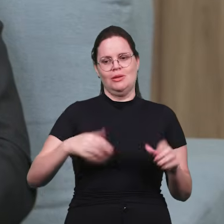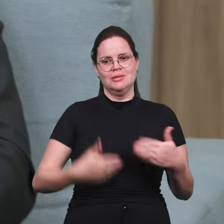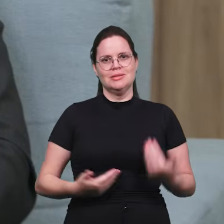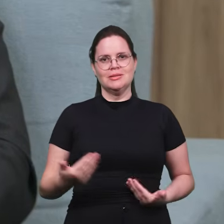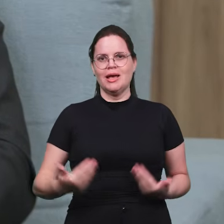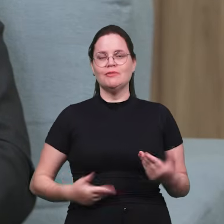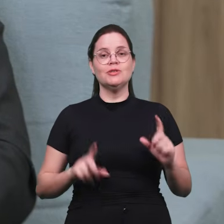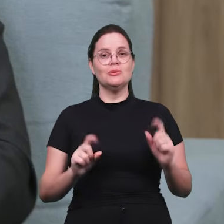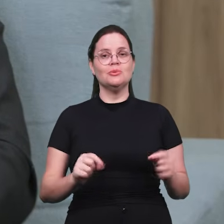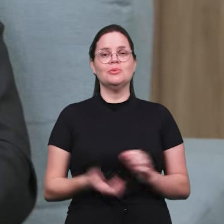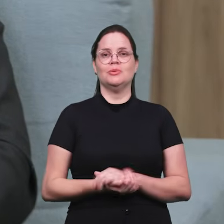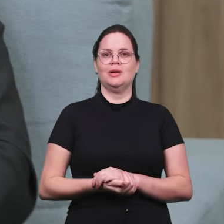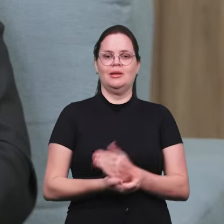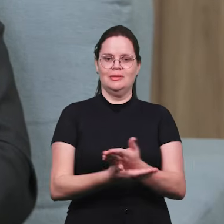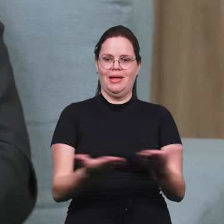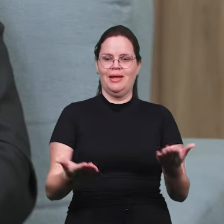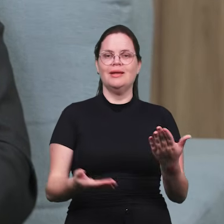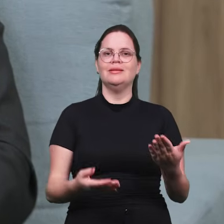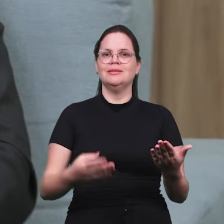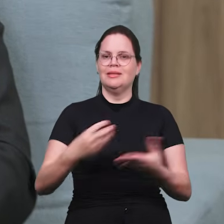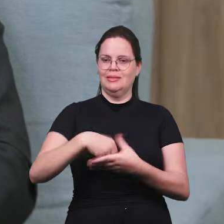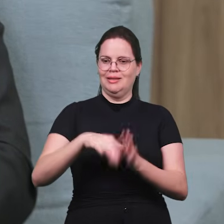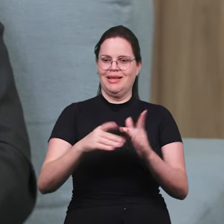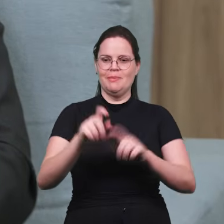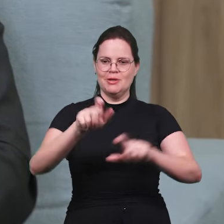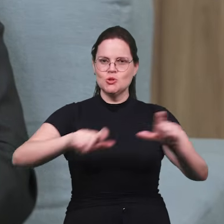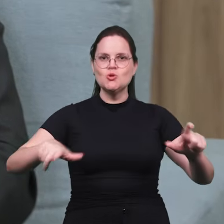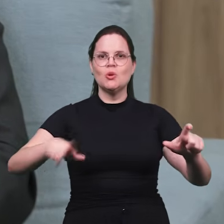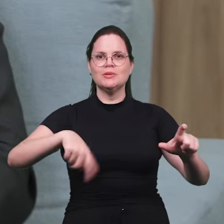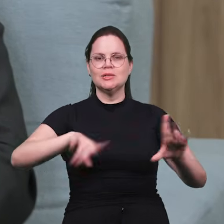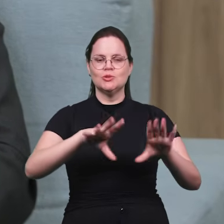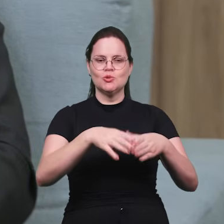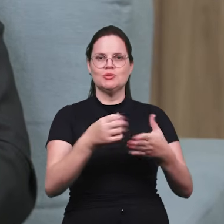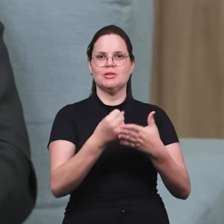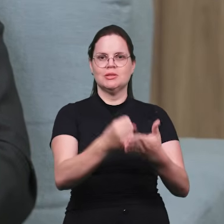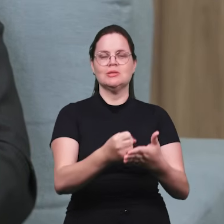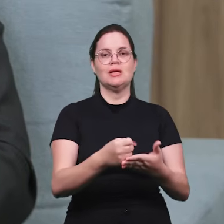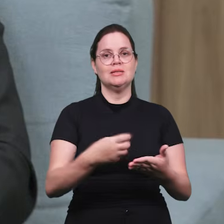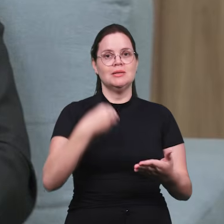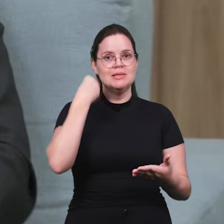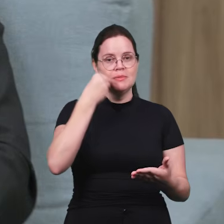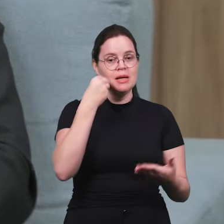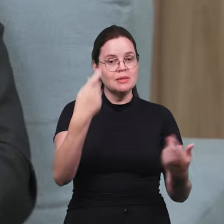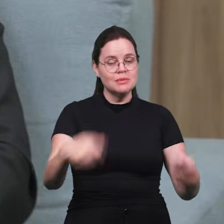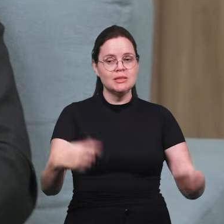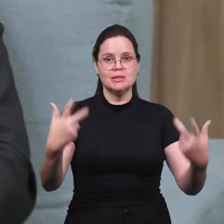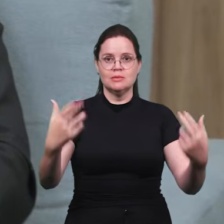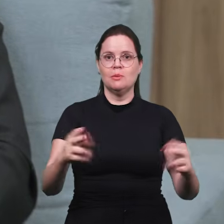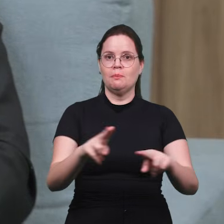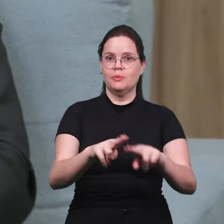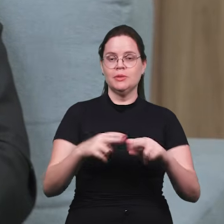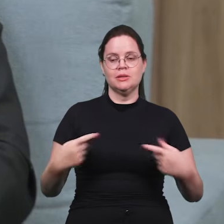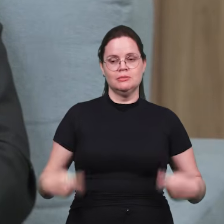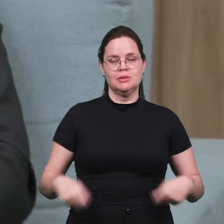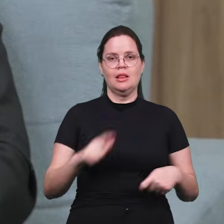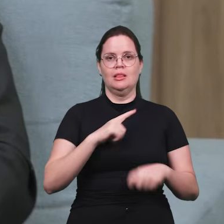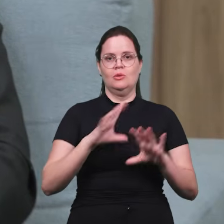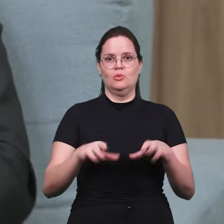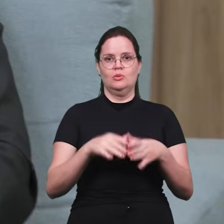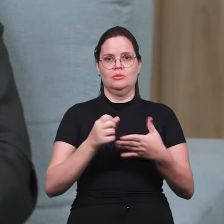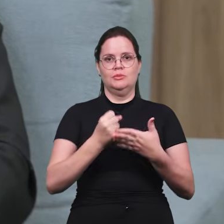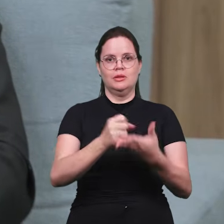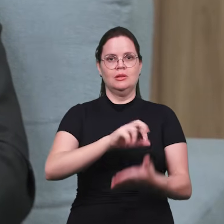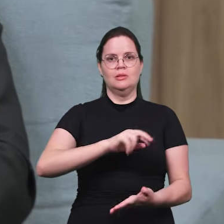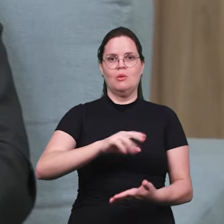nosso povo, né, os nossos irmãos que fazem parte, compõem grupos de assistência. Por isso que existem os grupos de assistência.